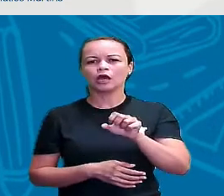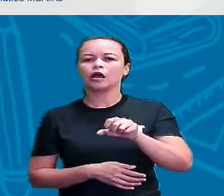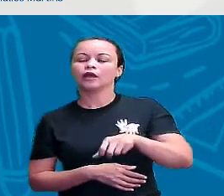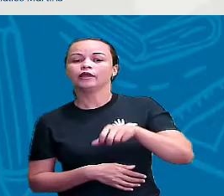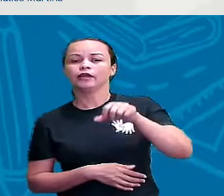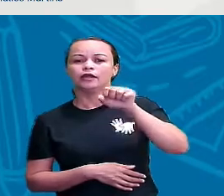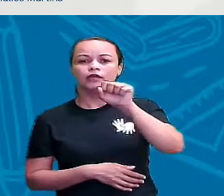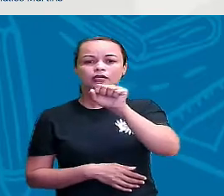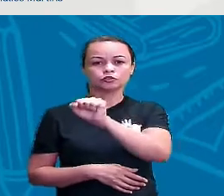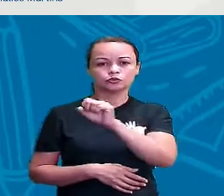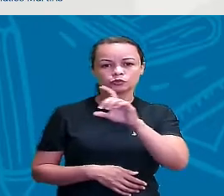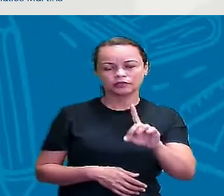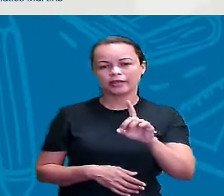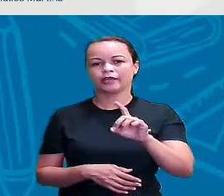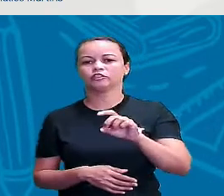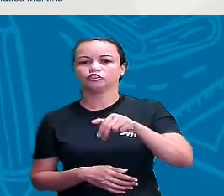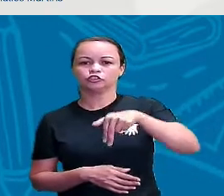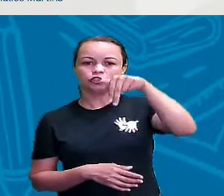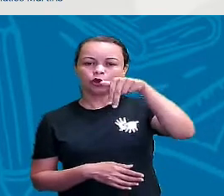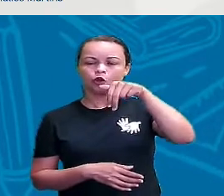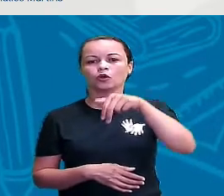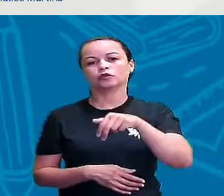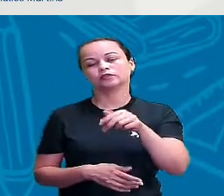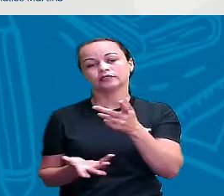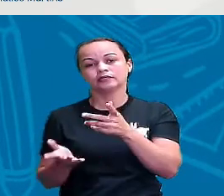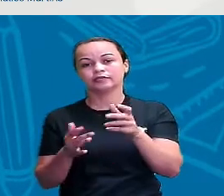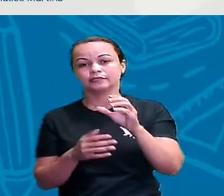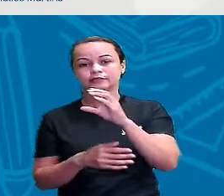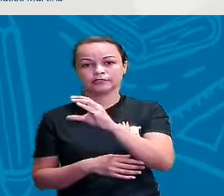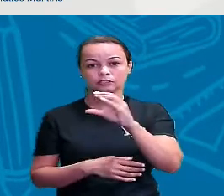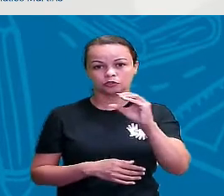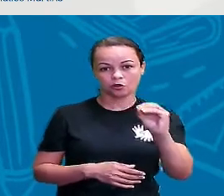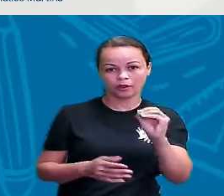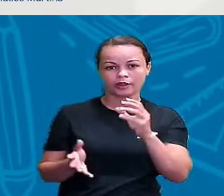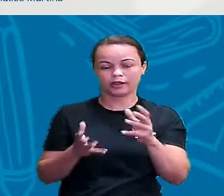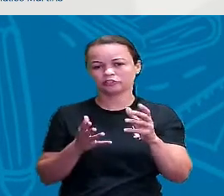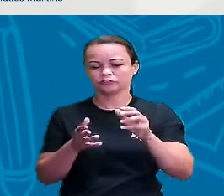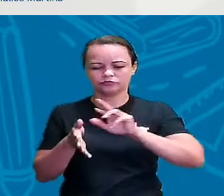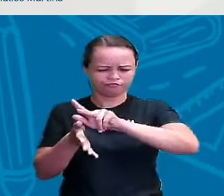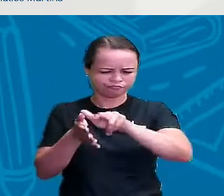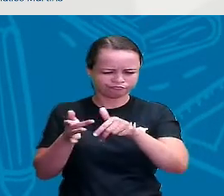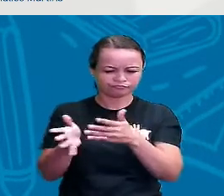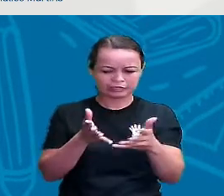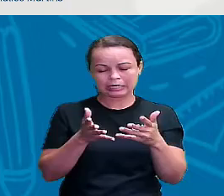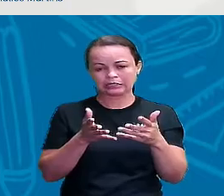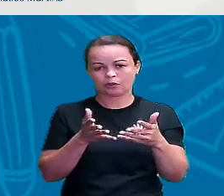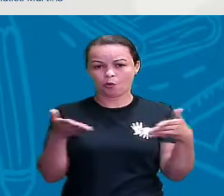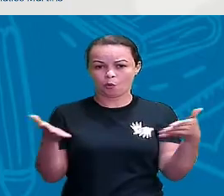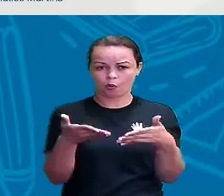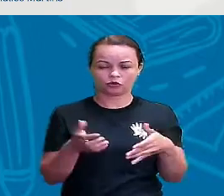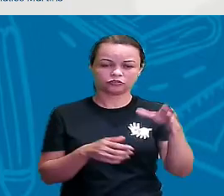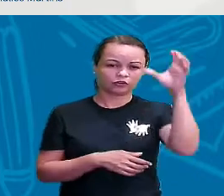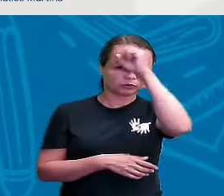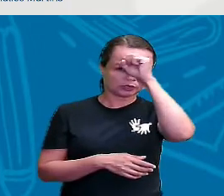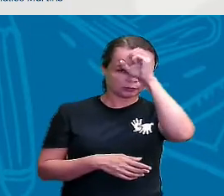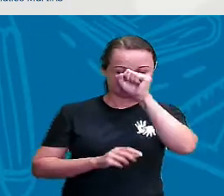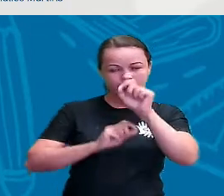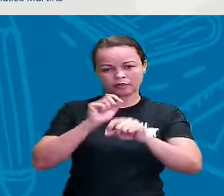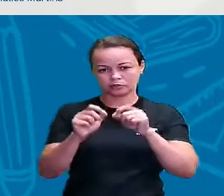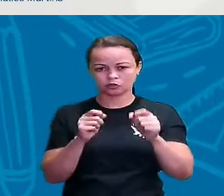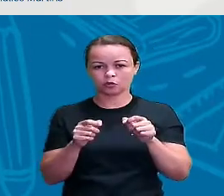Nordeste, Sul, Norte e Centro-Oeste. E hoje, o que a gente vai aprender são sobre os